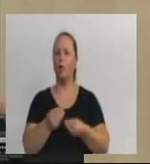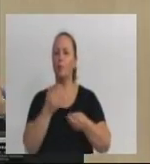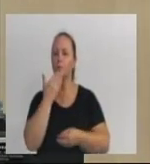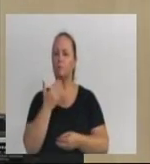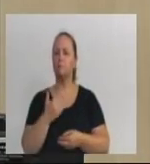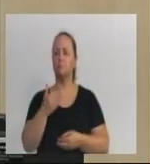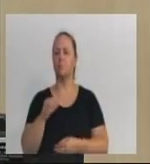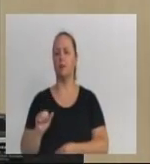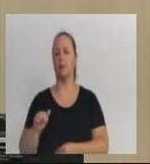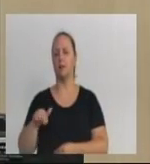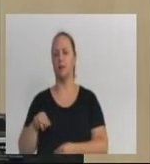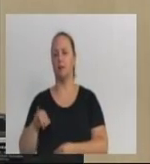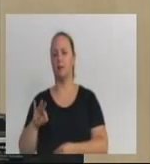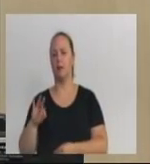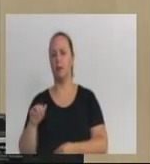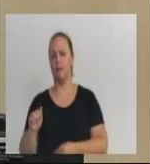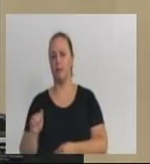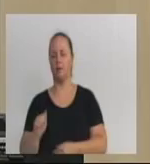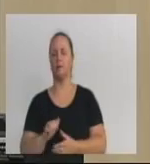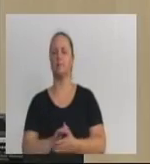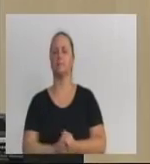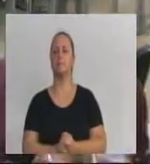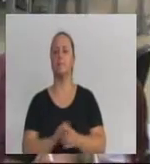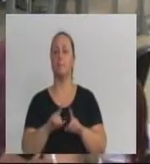que especifica.